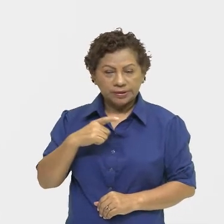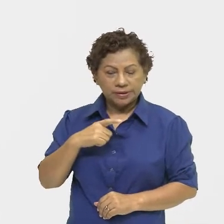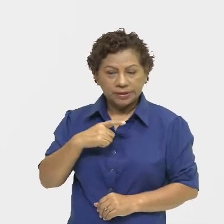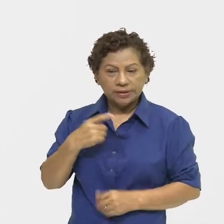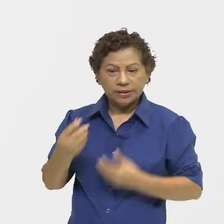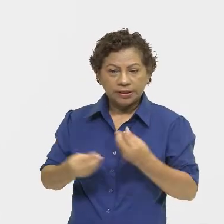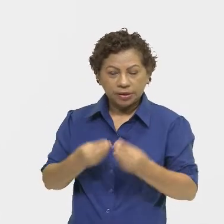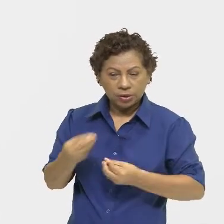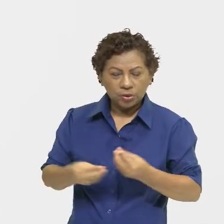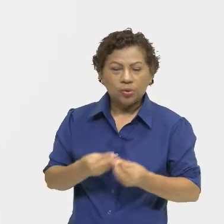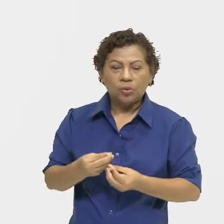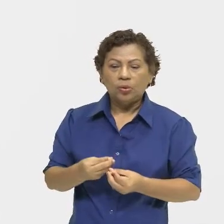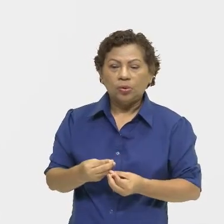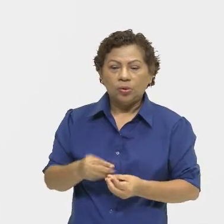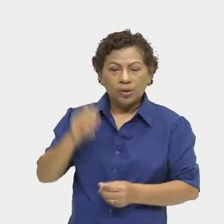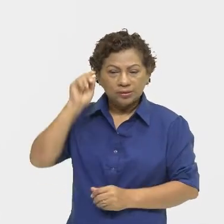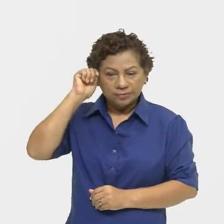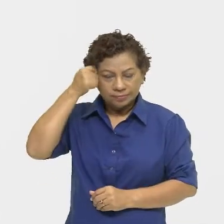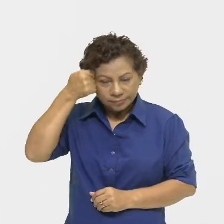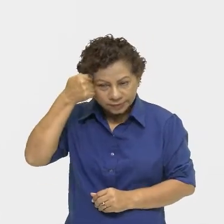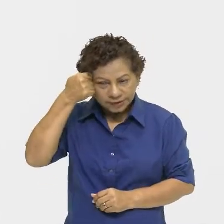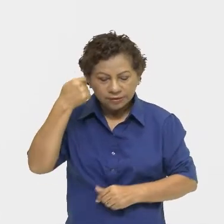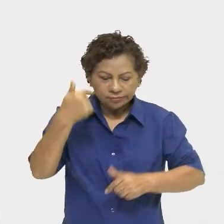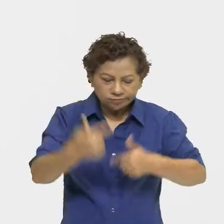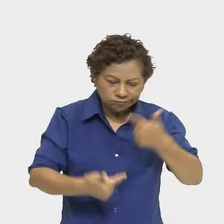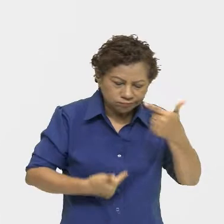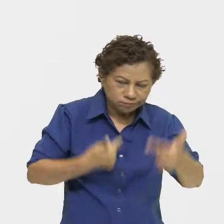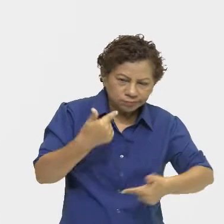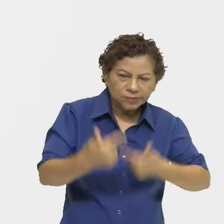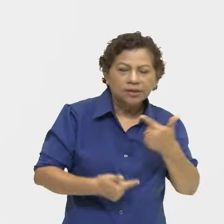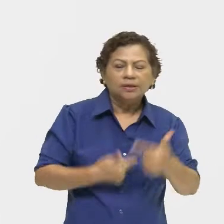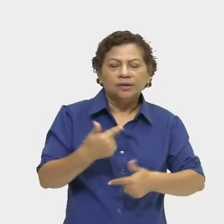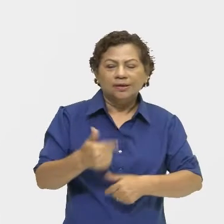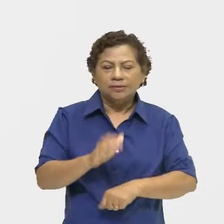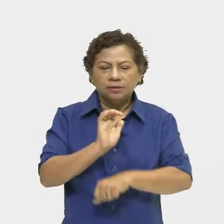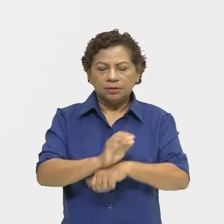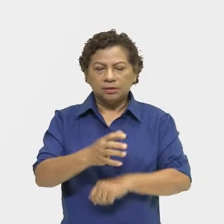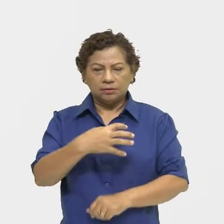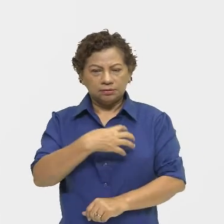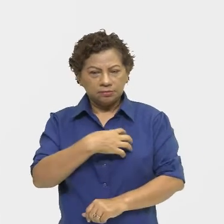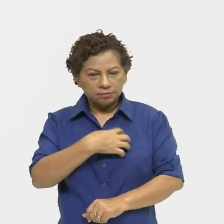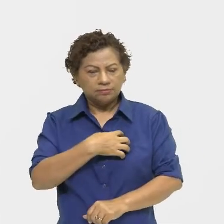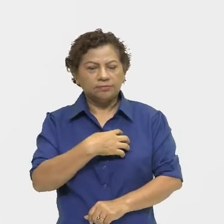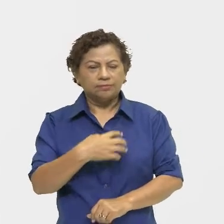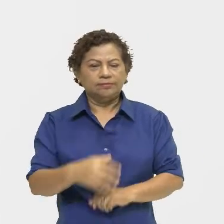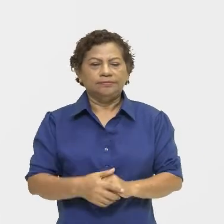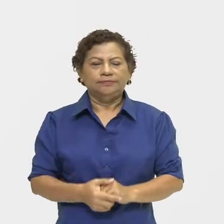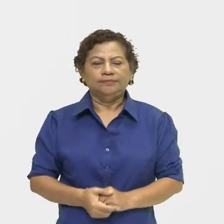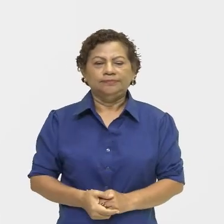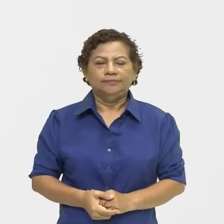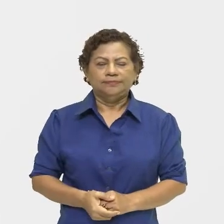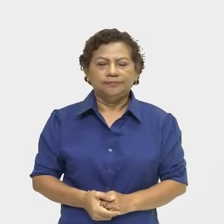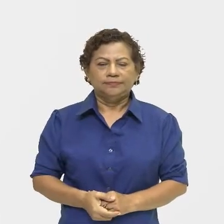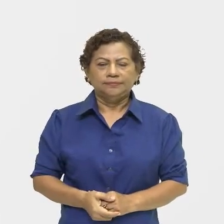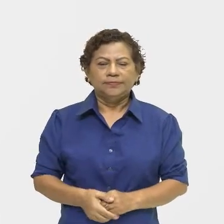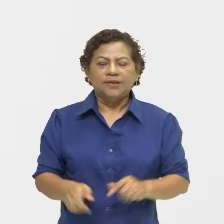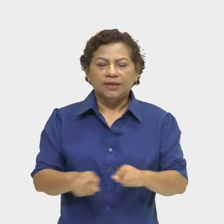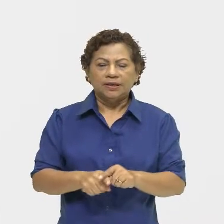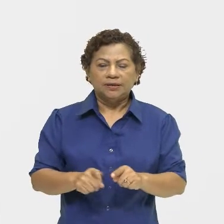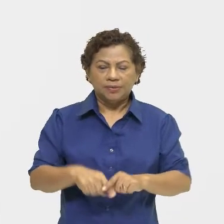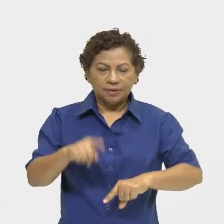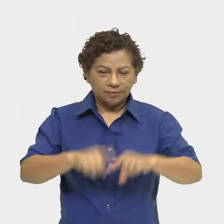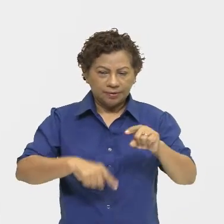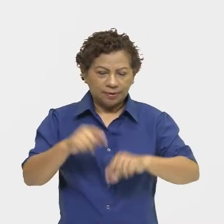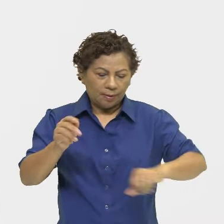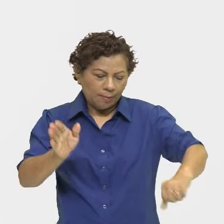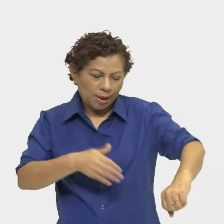como barbeiros em Salvador e Rio de Janeiro, uma das suas mais ricas expressões. Os instrumentos como